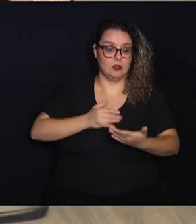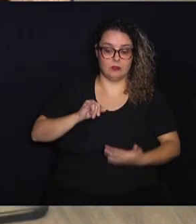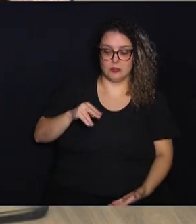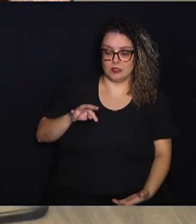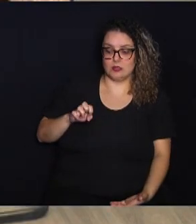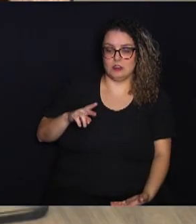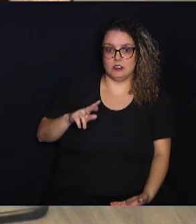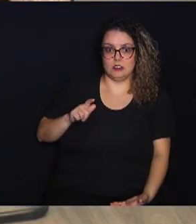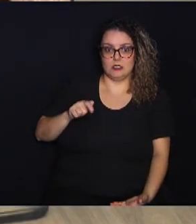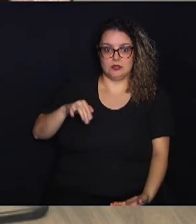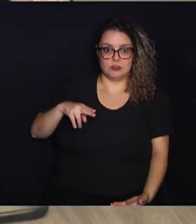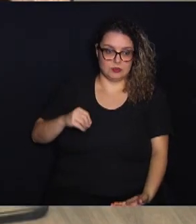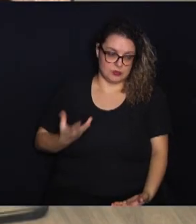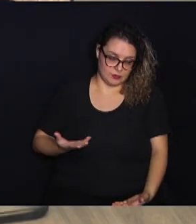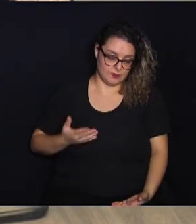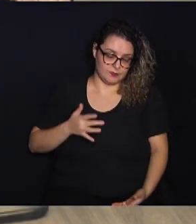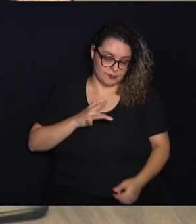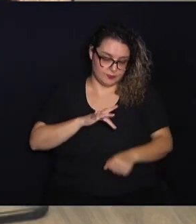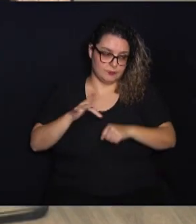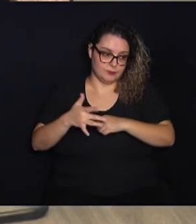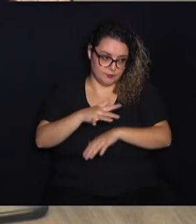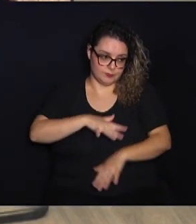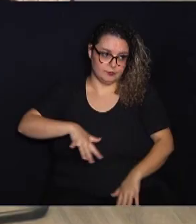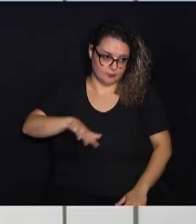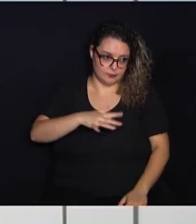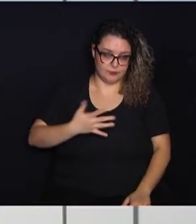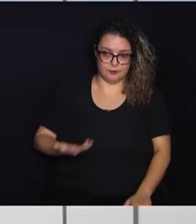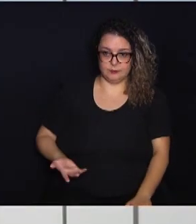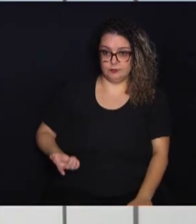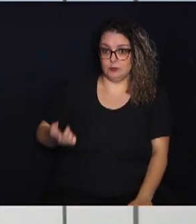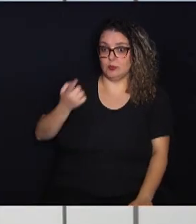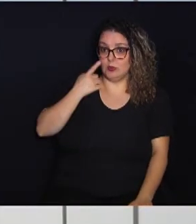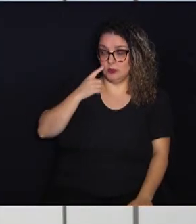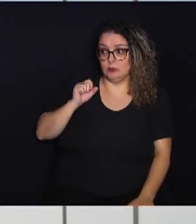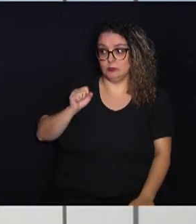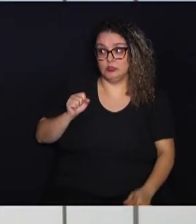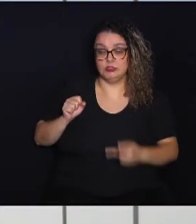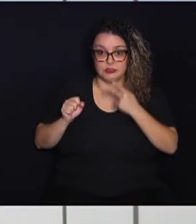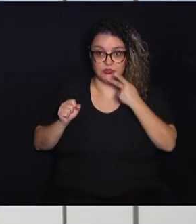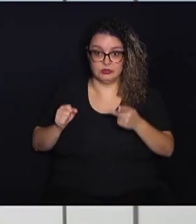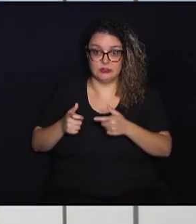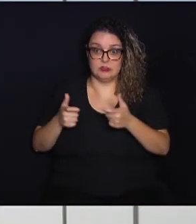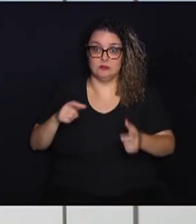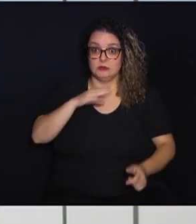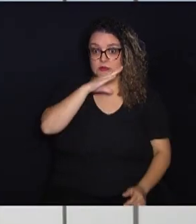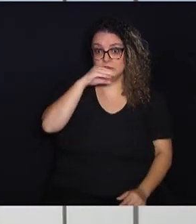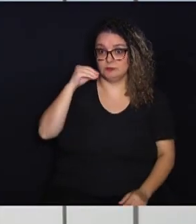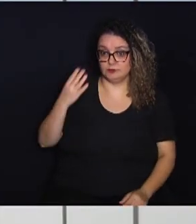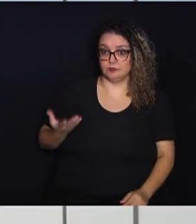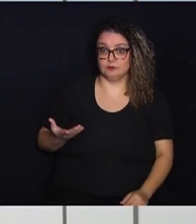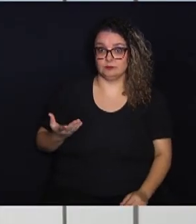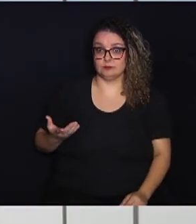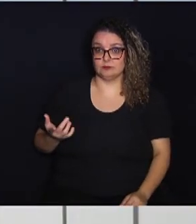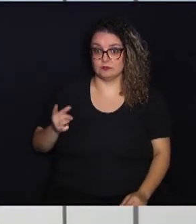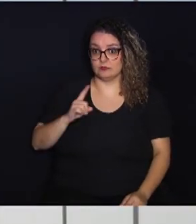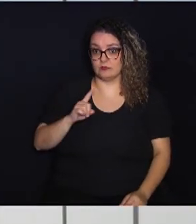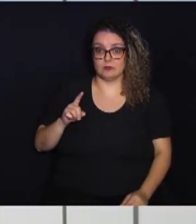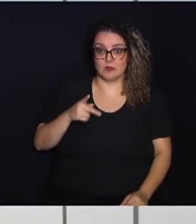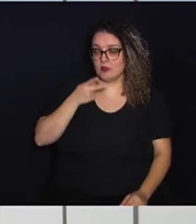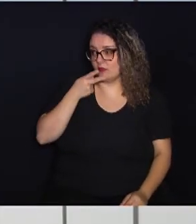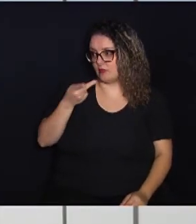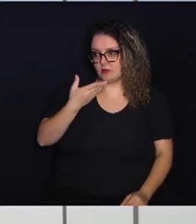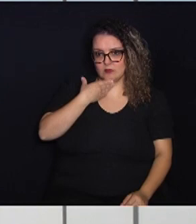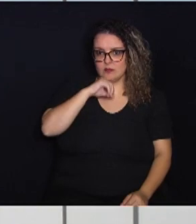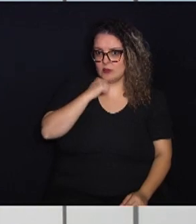com alguém nessas redes? Olha, posso te dizer que a maioria dos adolescentes, eles não vão relatar para os